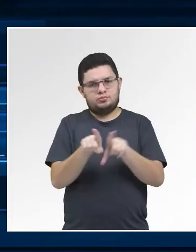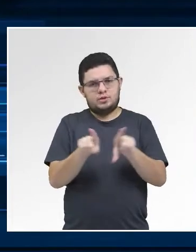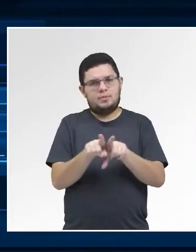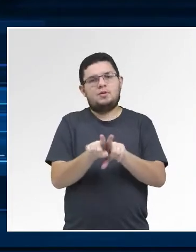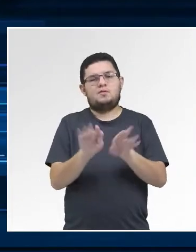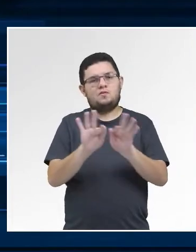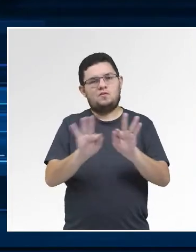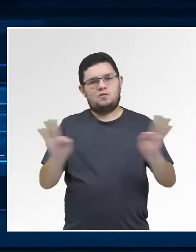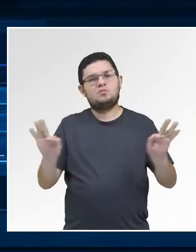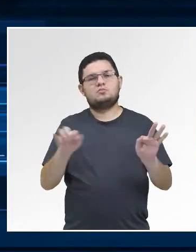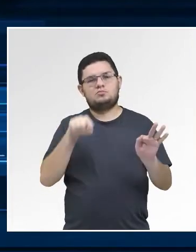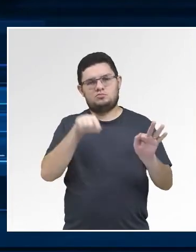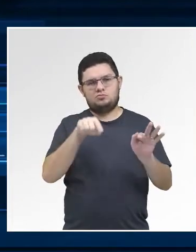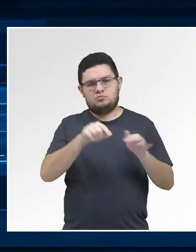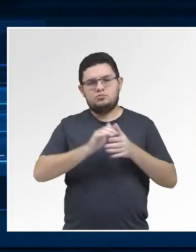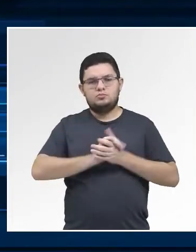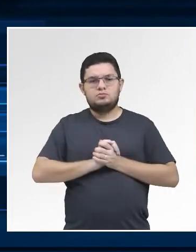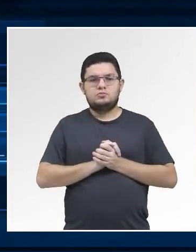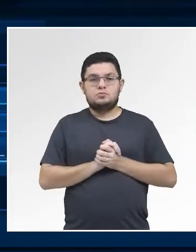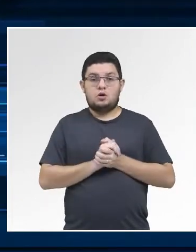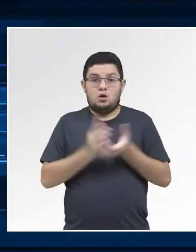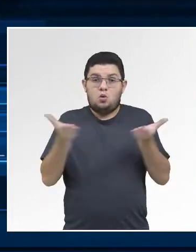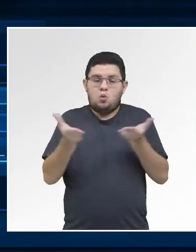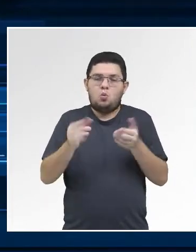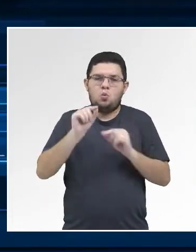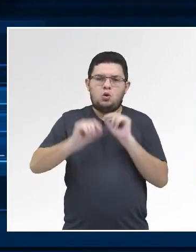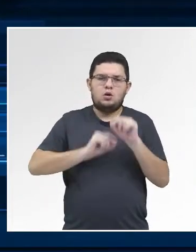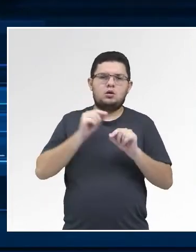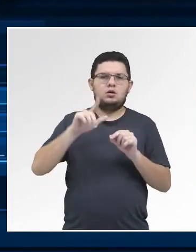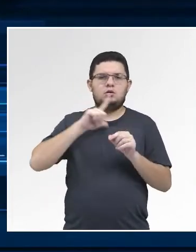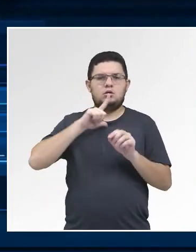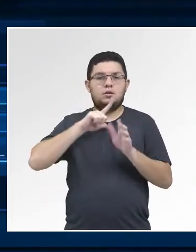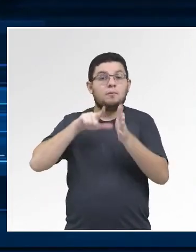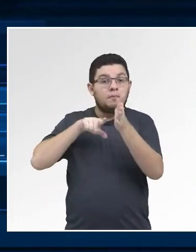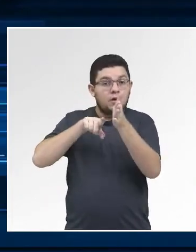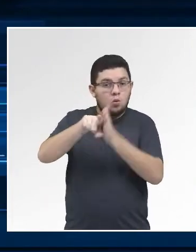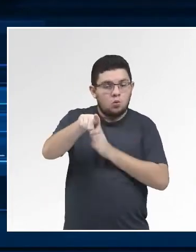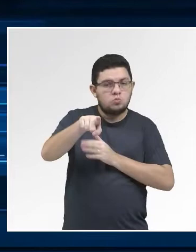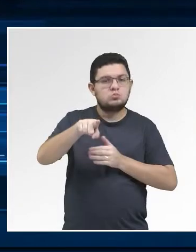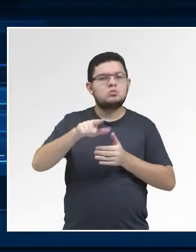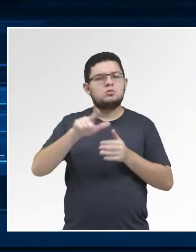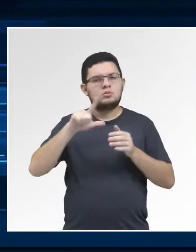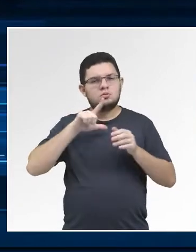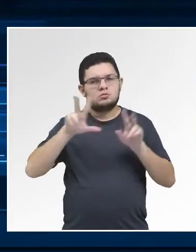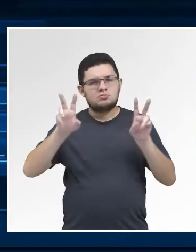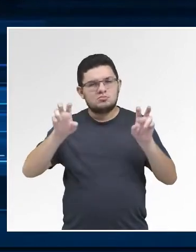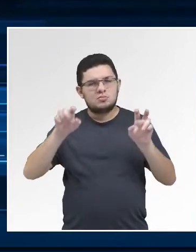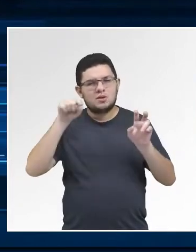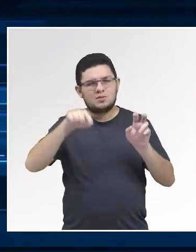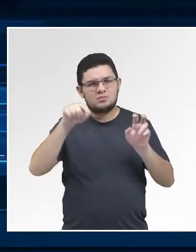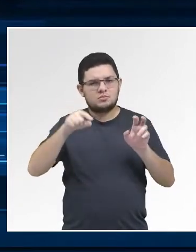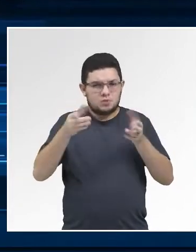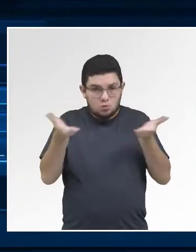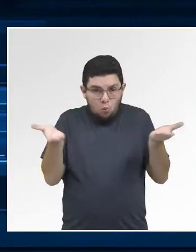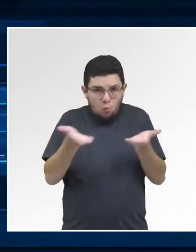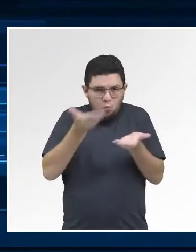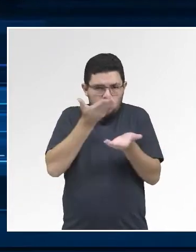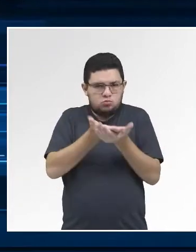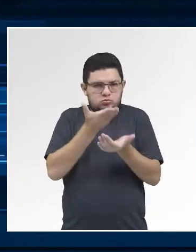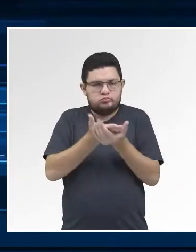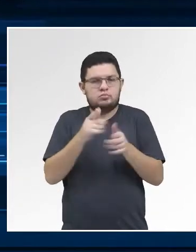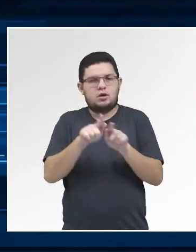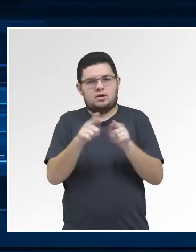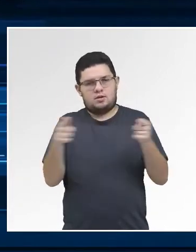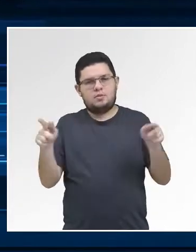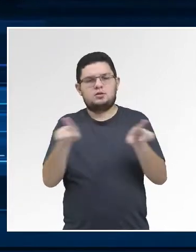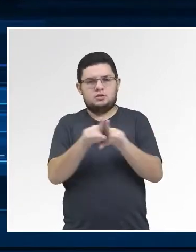ok? Vamos agora para o nosso desafio do dia, que também tem tudo a ver aí com a nossa aula, né, de gramática e